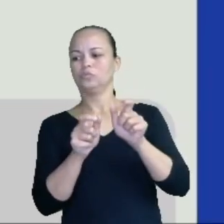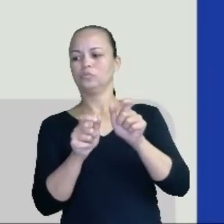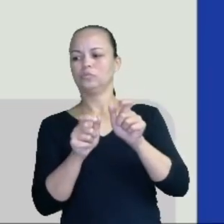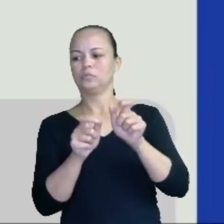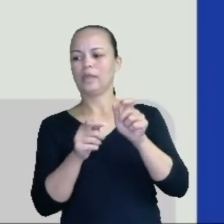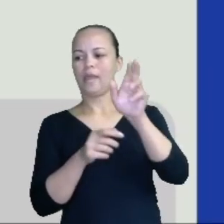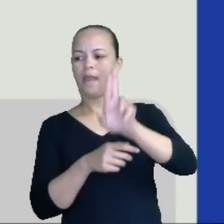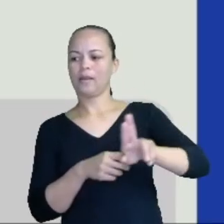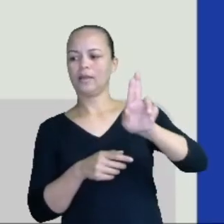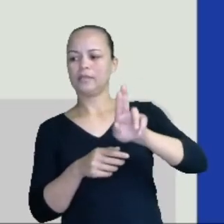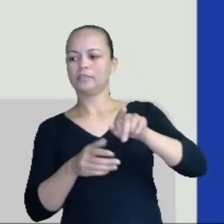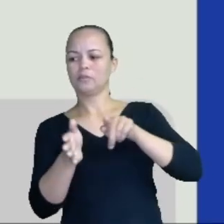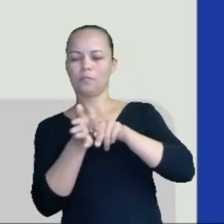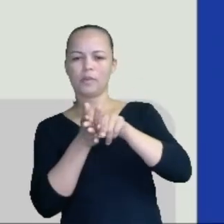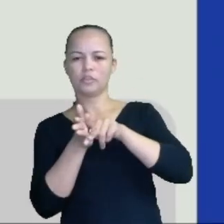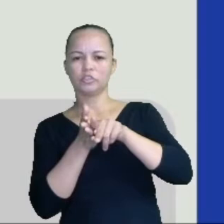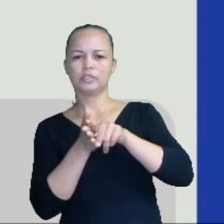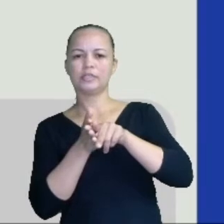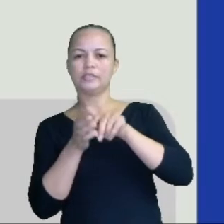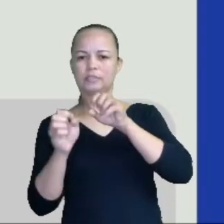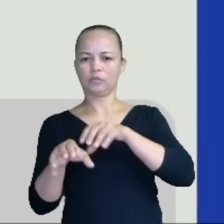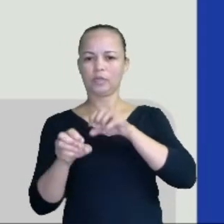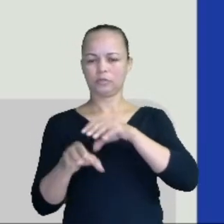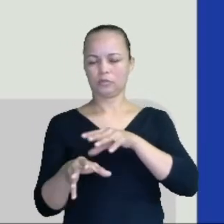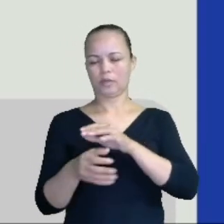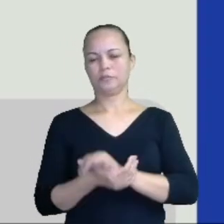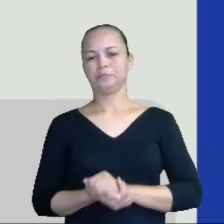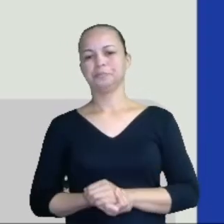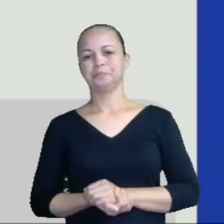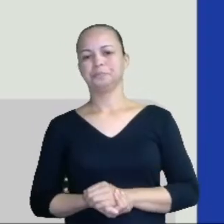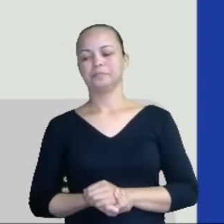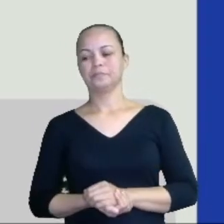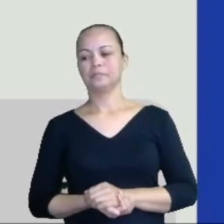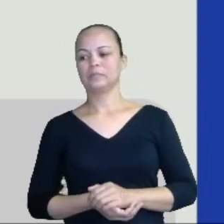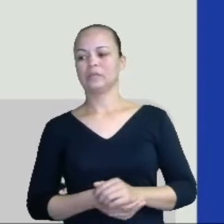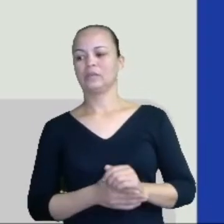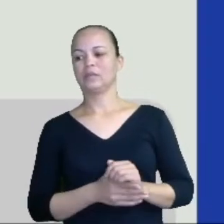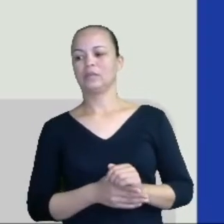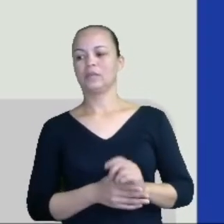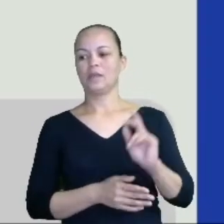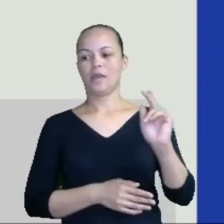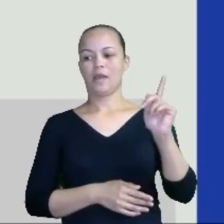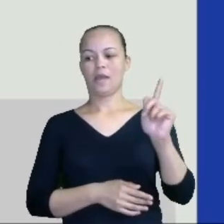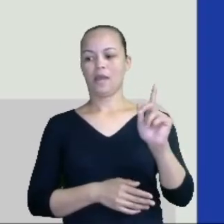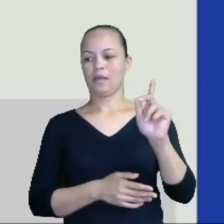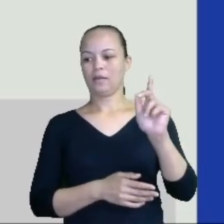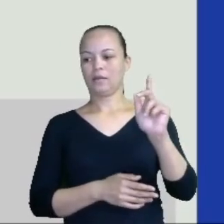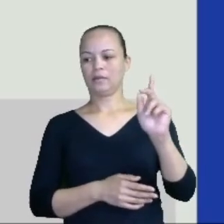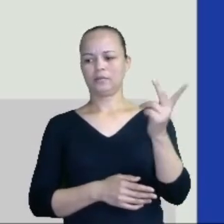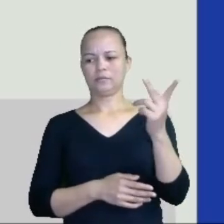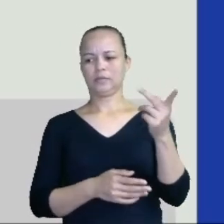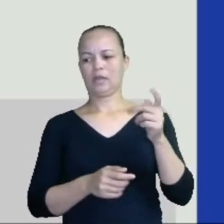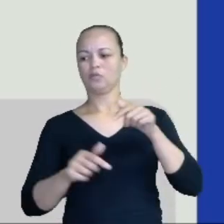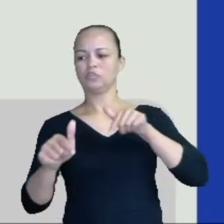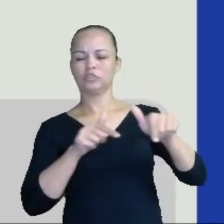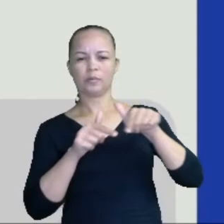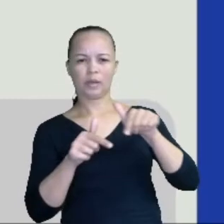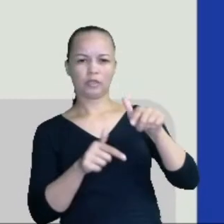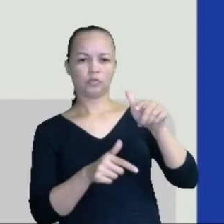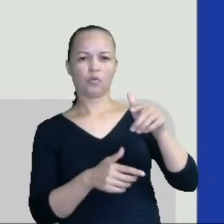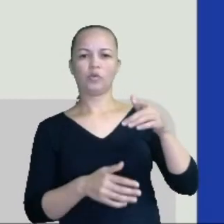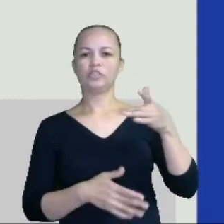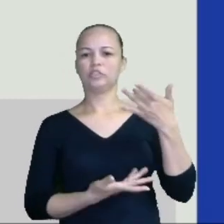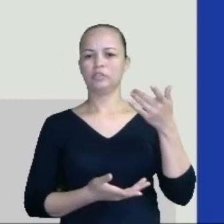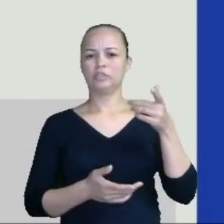H. Os trabalhadores da saúde e os trabalhadores da segurança não estão participando da